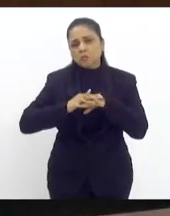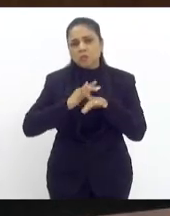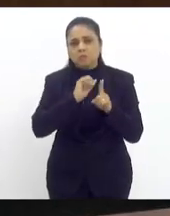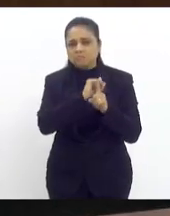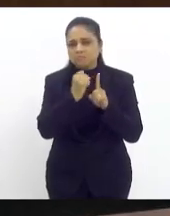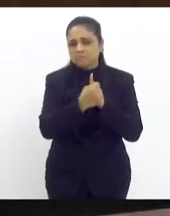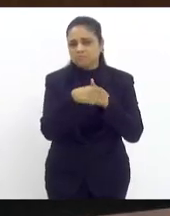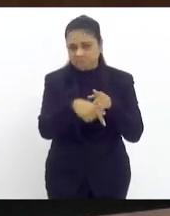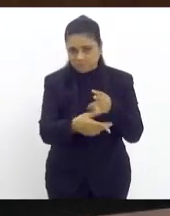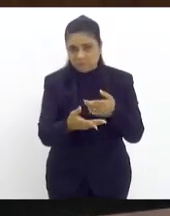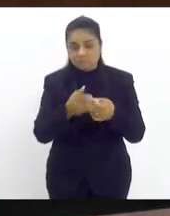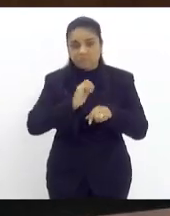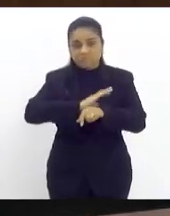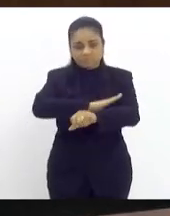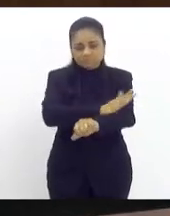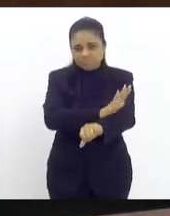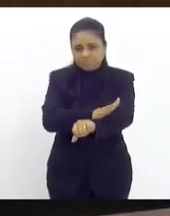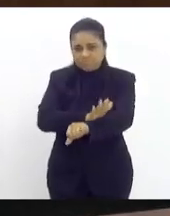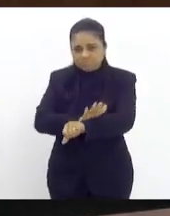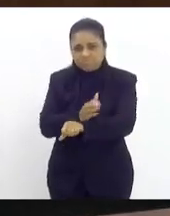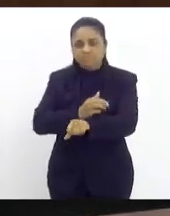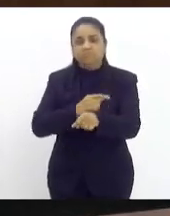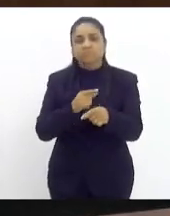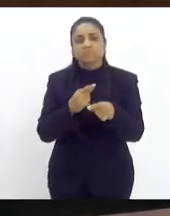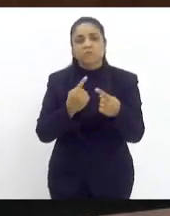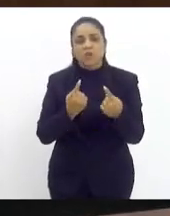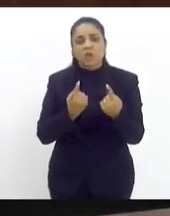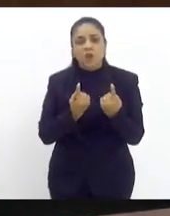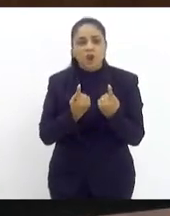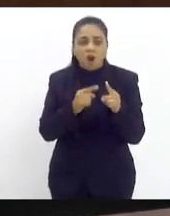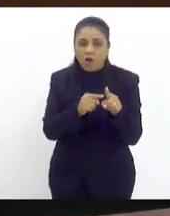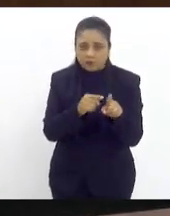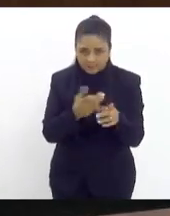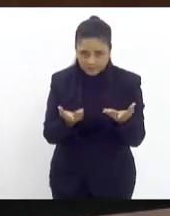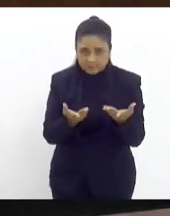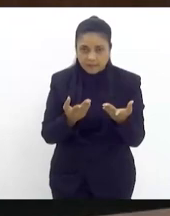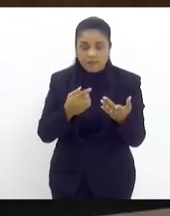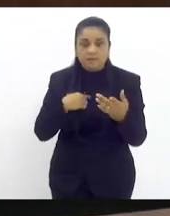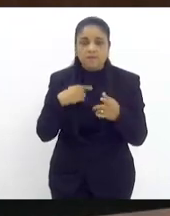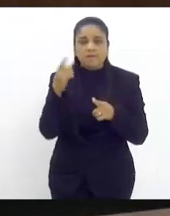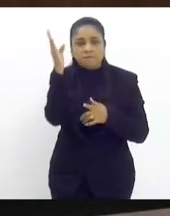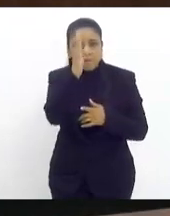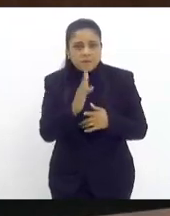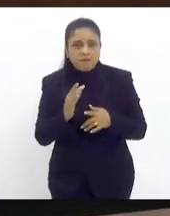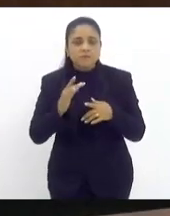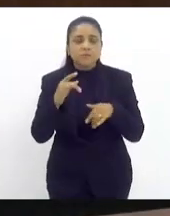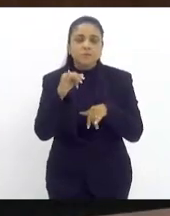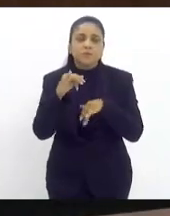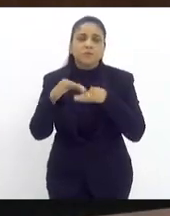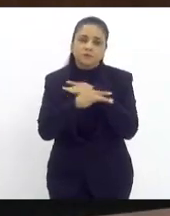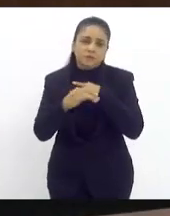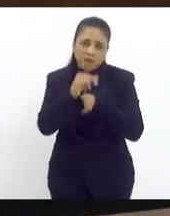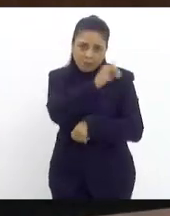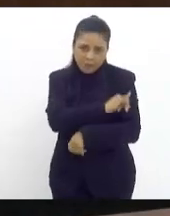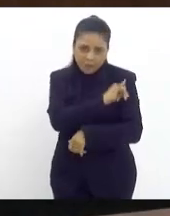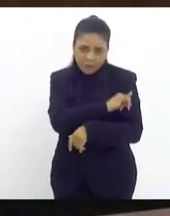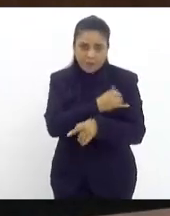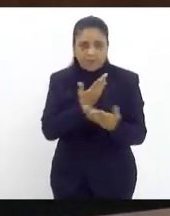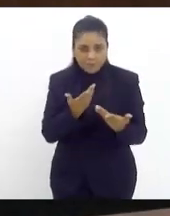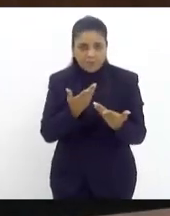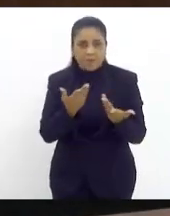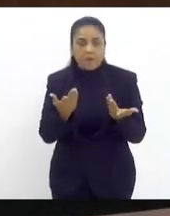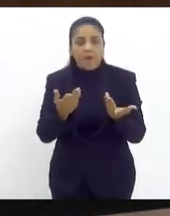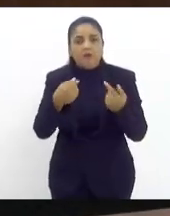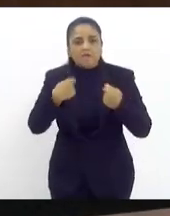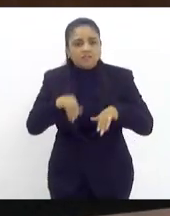combate ao racismo é uma necessidade urgente para todos nós para o Rio de Janeiro e para Brasil e queria dizer que agora que já